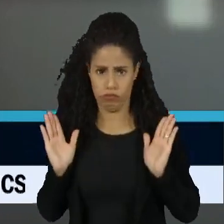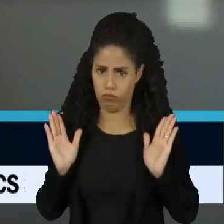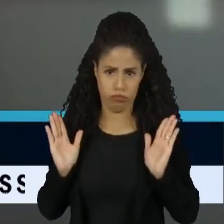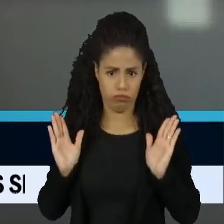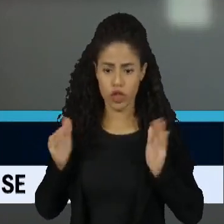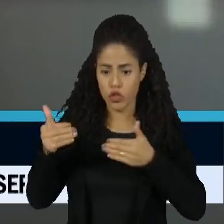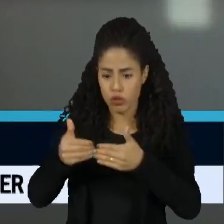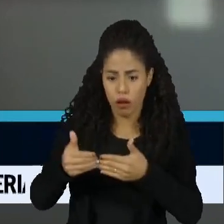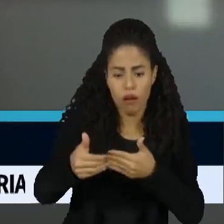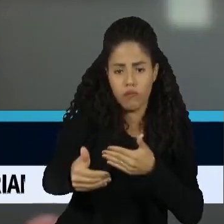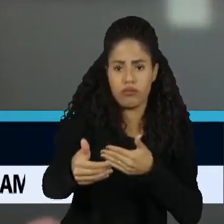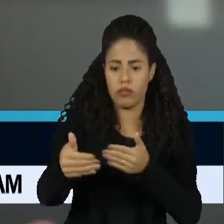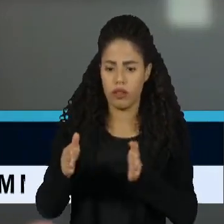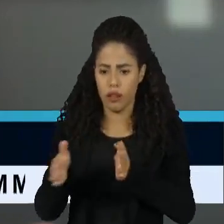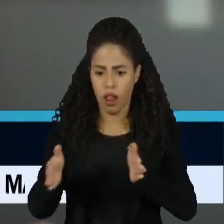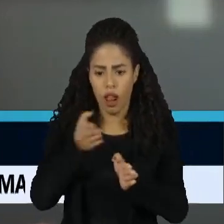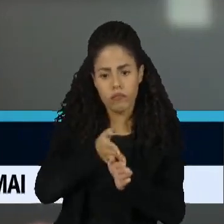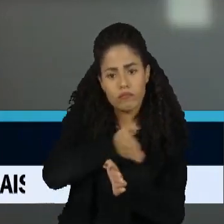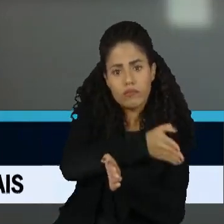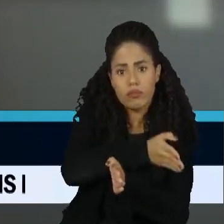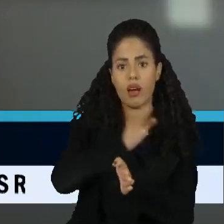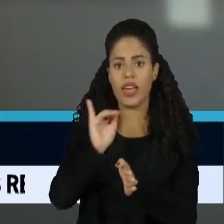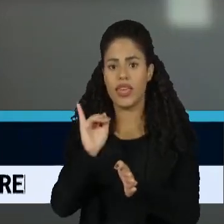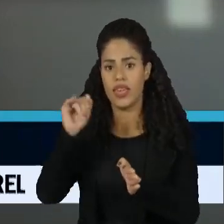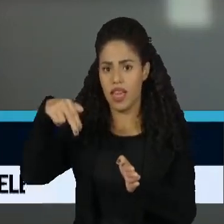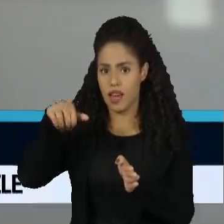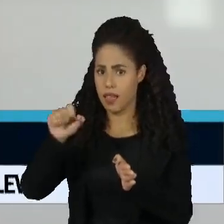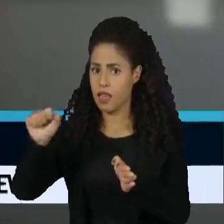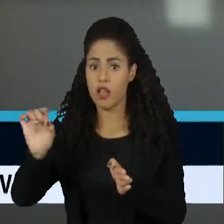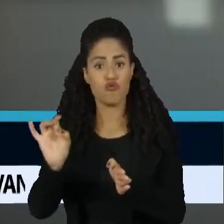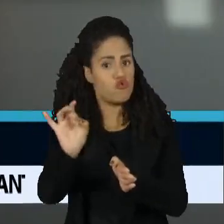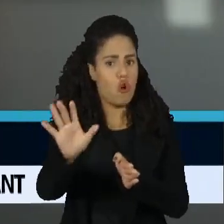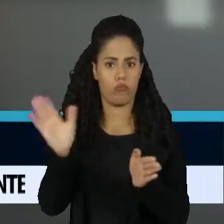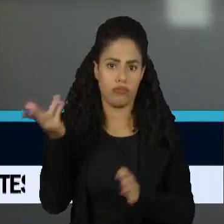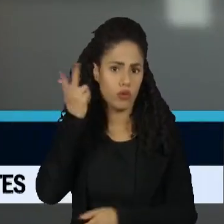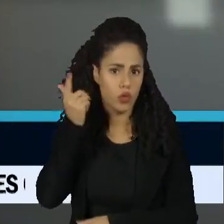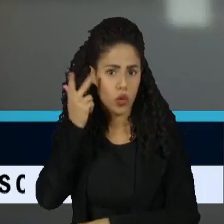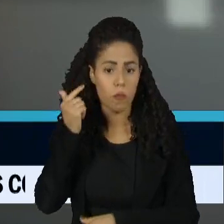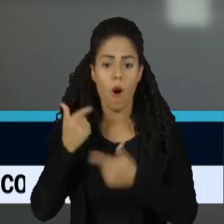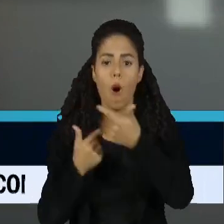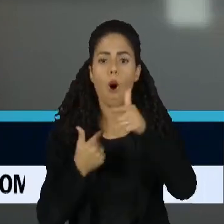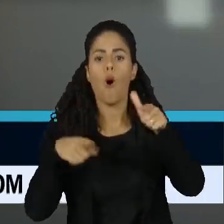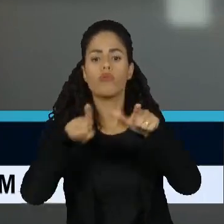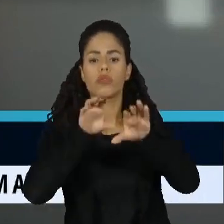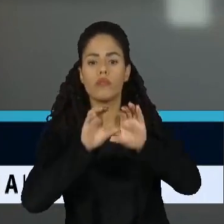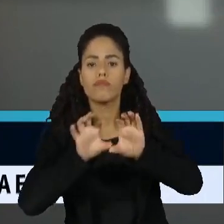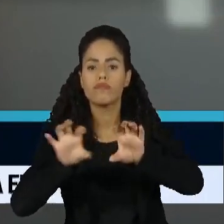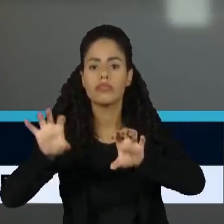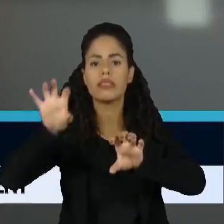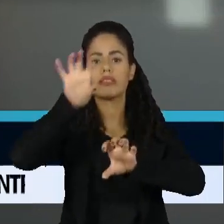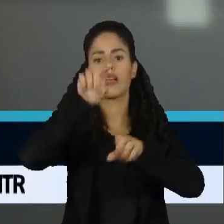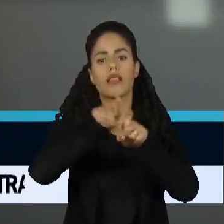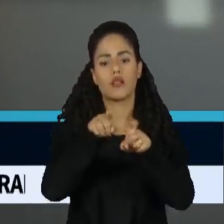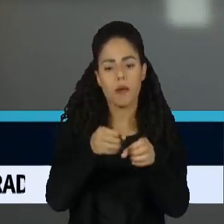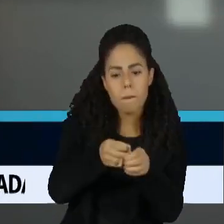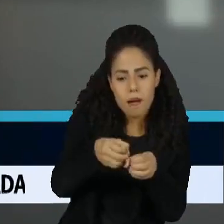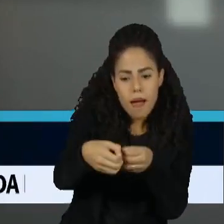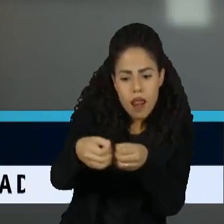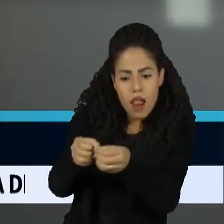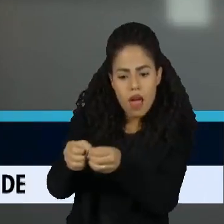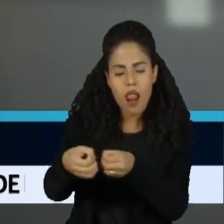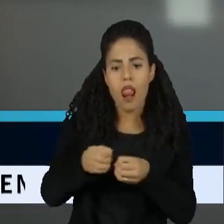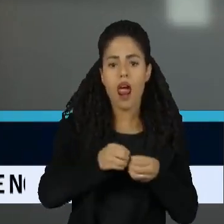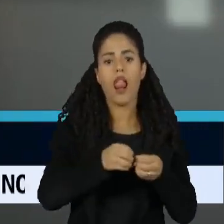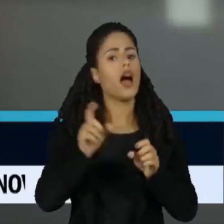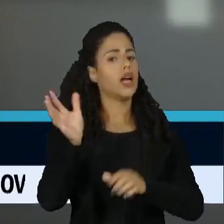dali para frente coberto pelo INSS. Pelo regime geral. Muitos estados, muitos municípios ignoraram essa perspectiva,